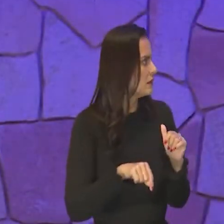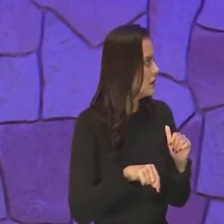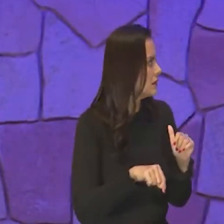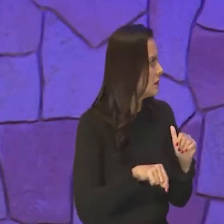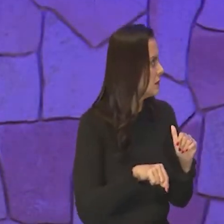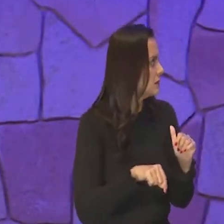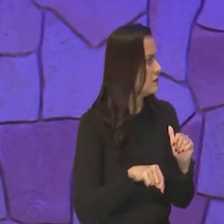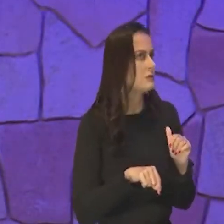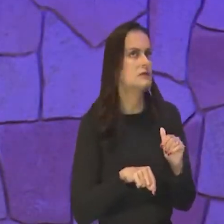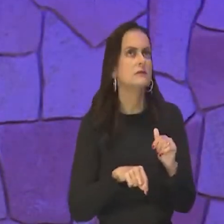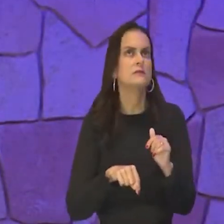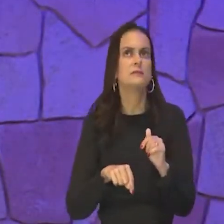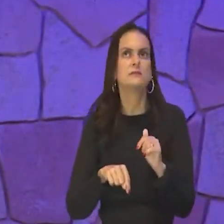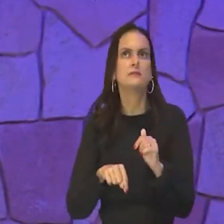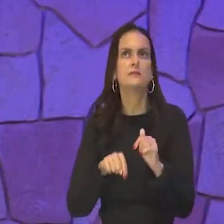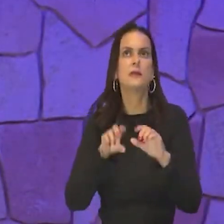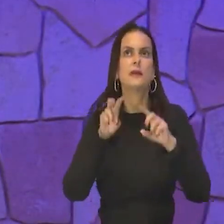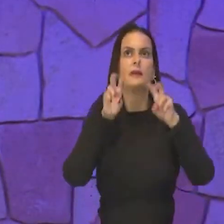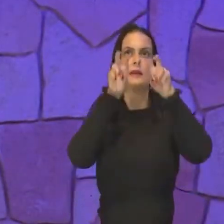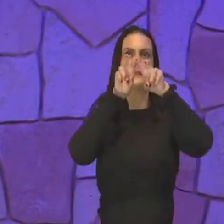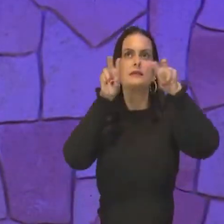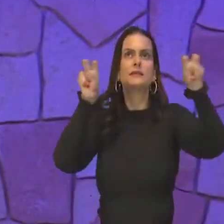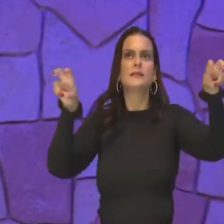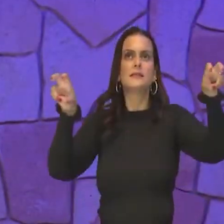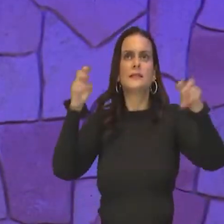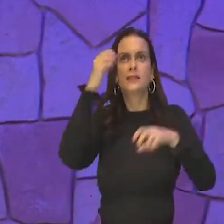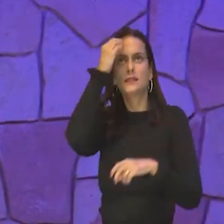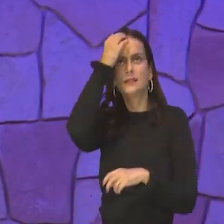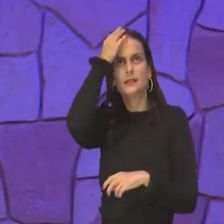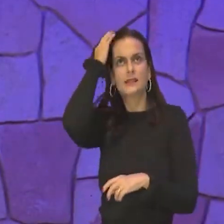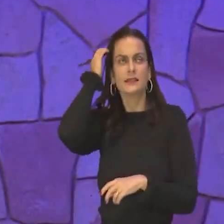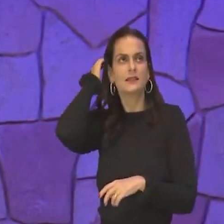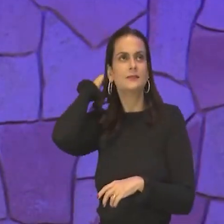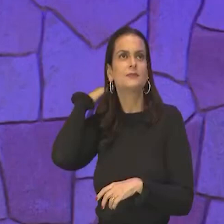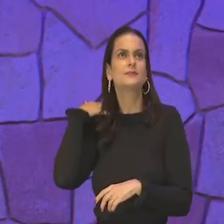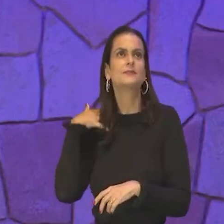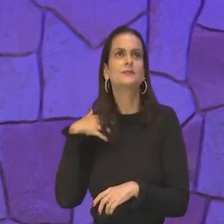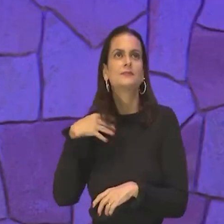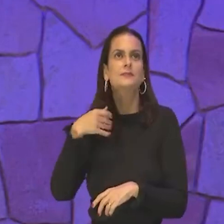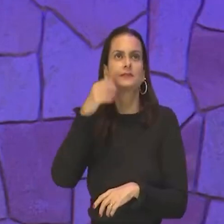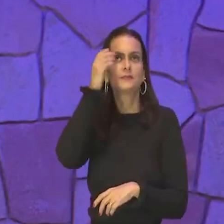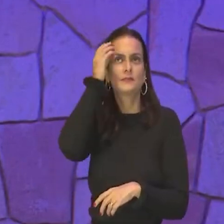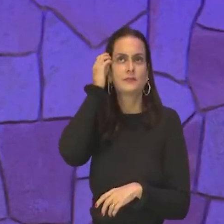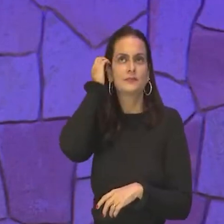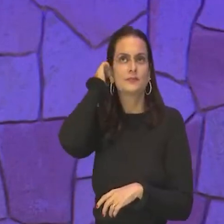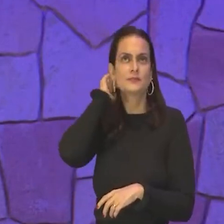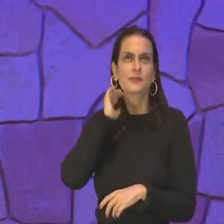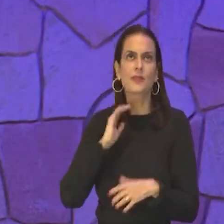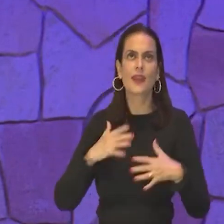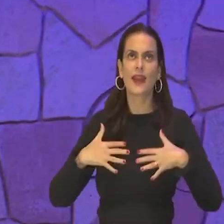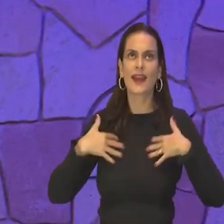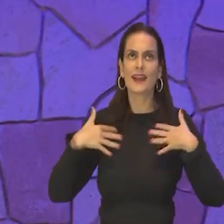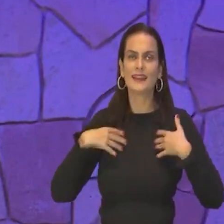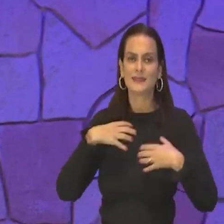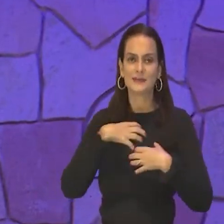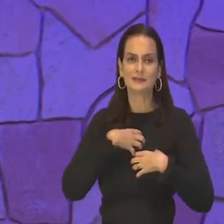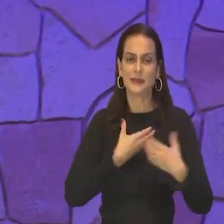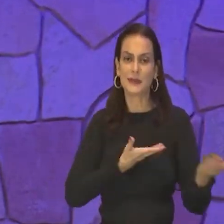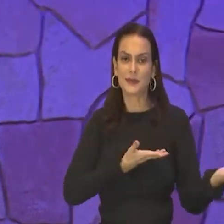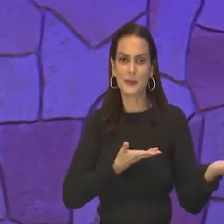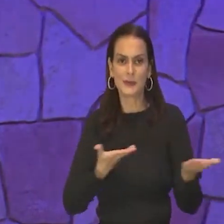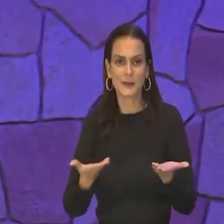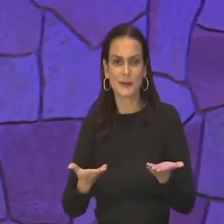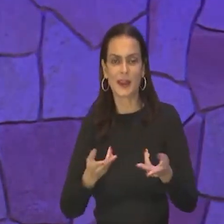conosco, está na galeria, está lá em cima. Nossa alegria de receber também